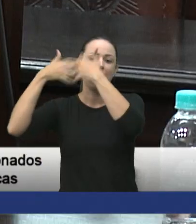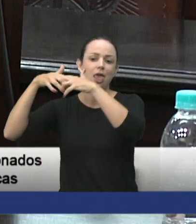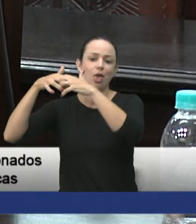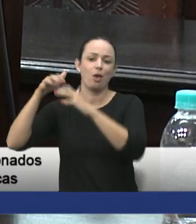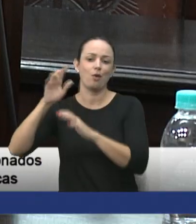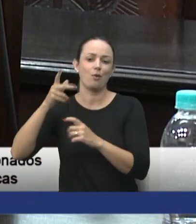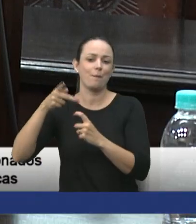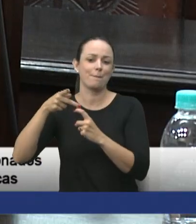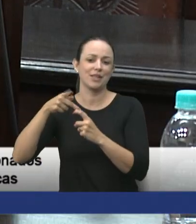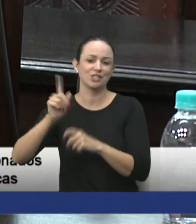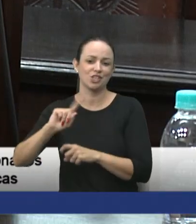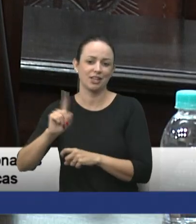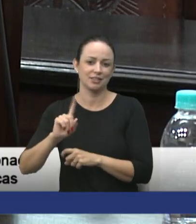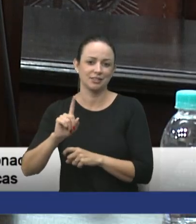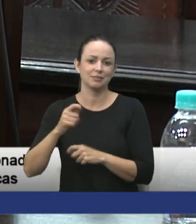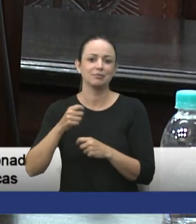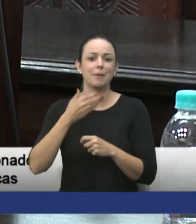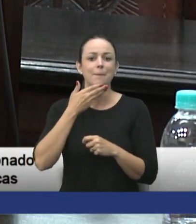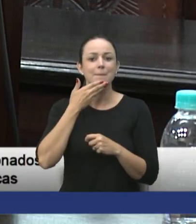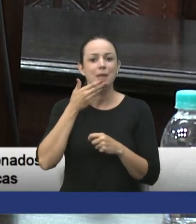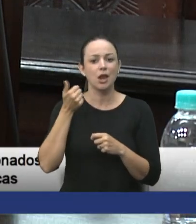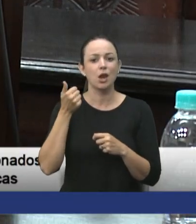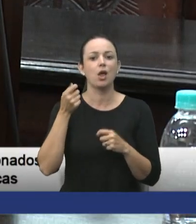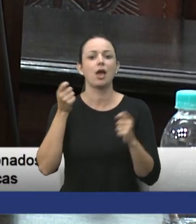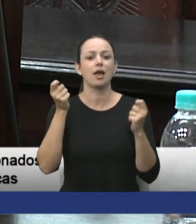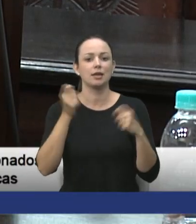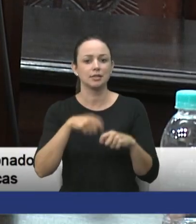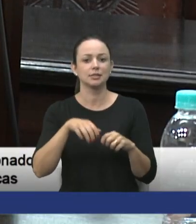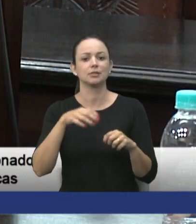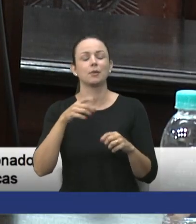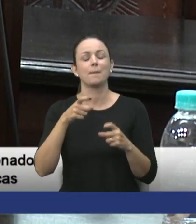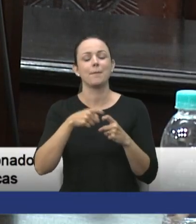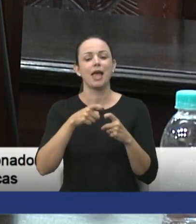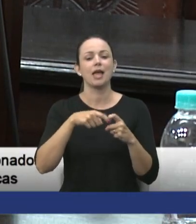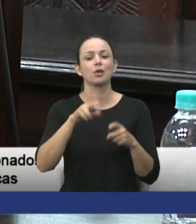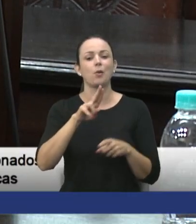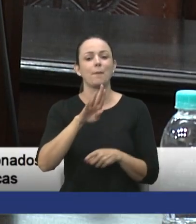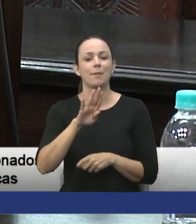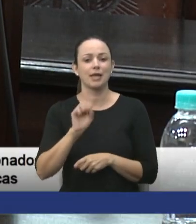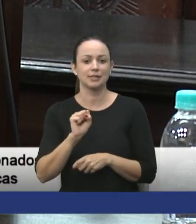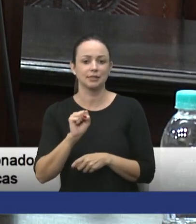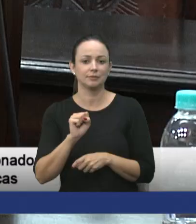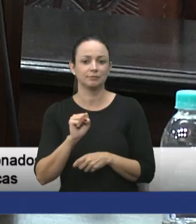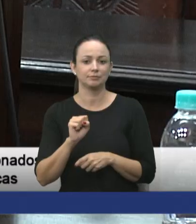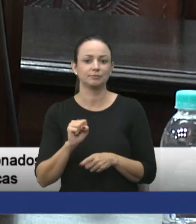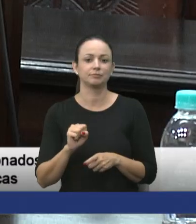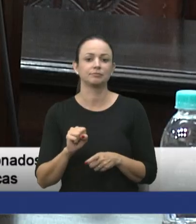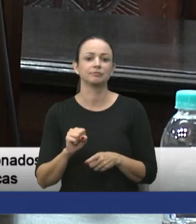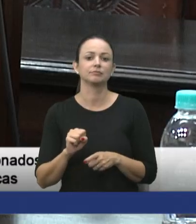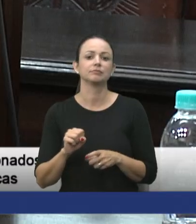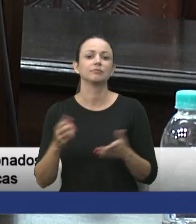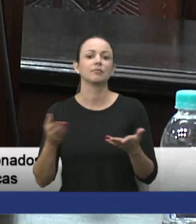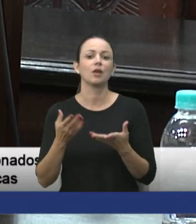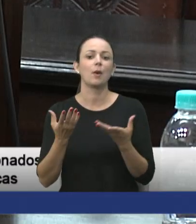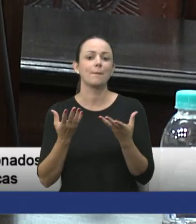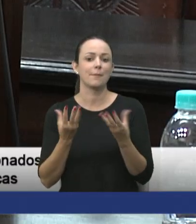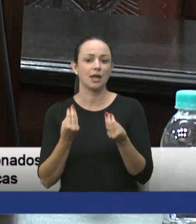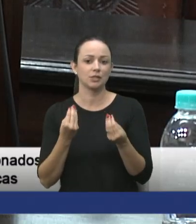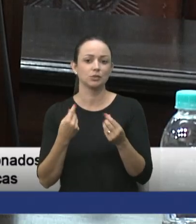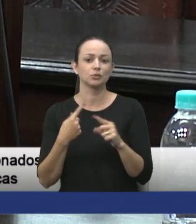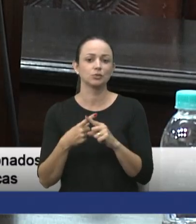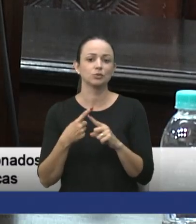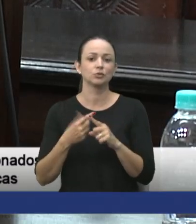ter uma melhor capacitação dos médicos da UBS. Outra coisa, agora está andando bastante porque a gente também